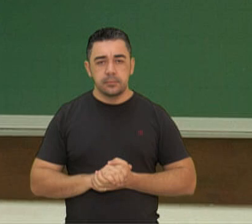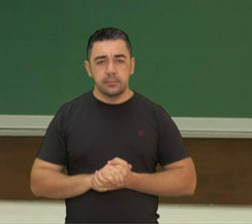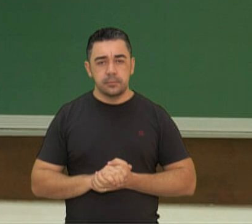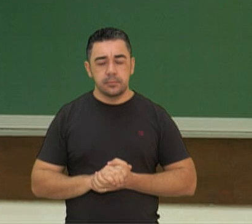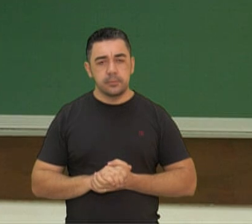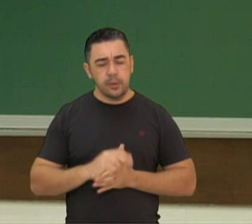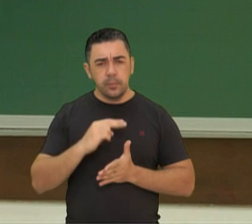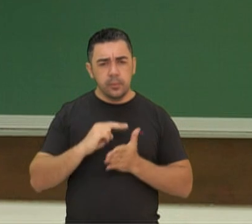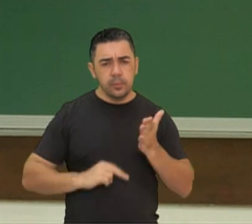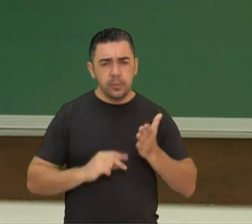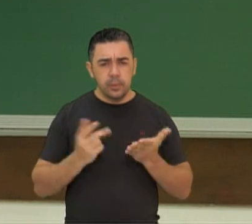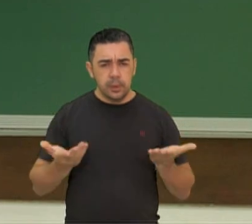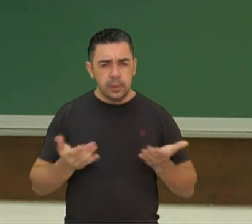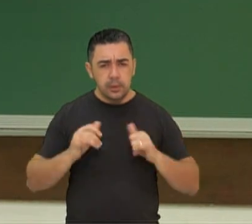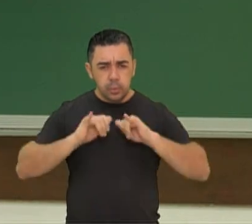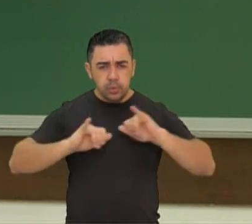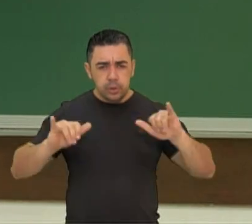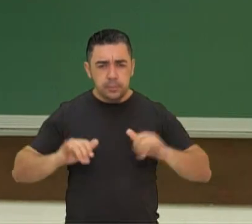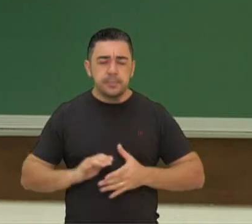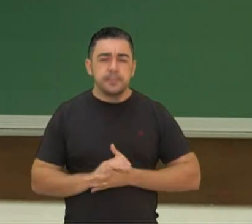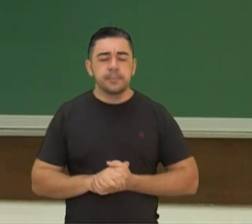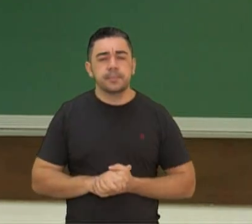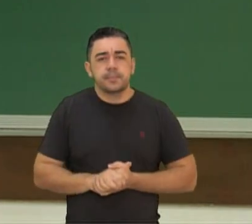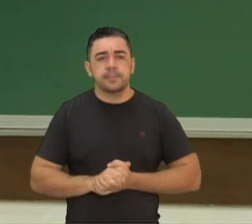Vamos ler um trecho de uma notícia?